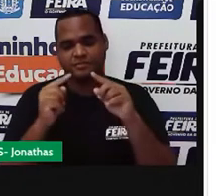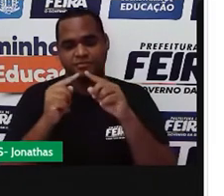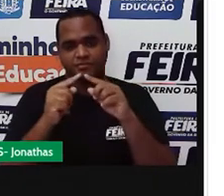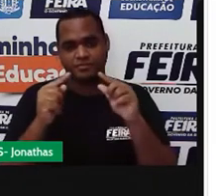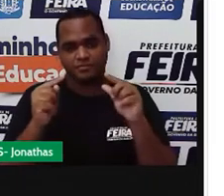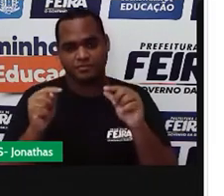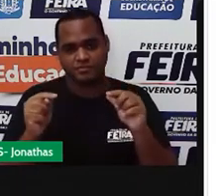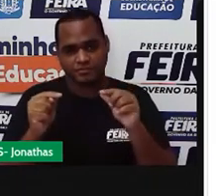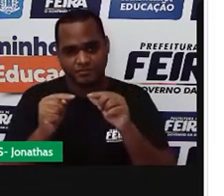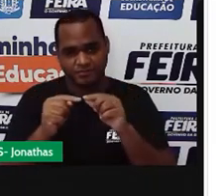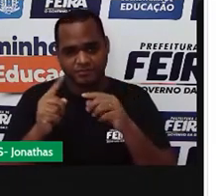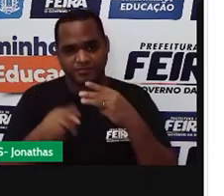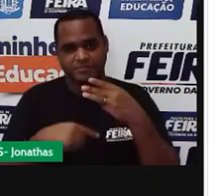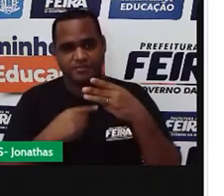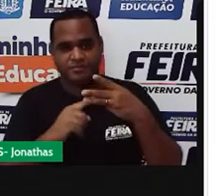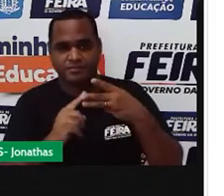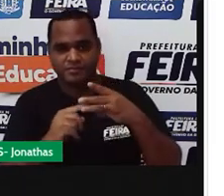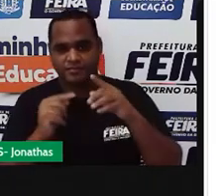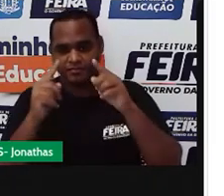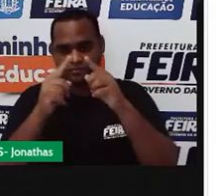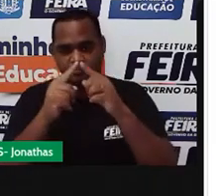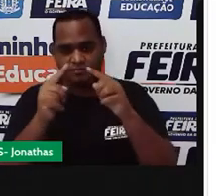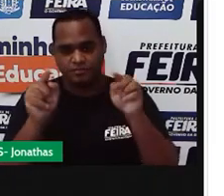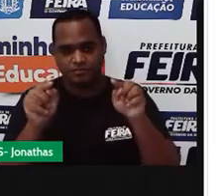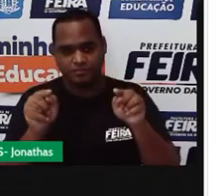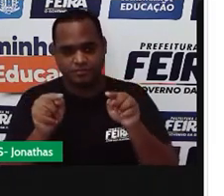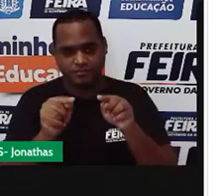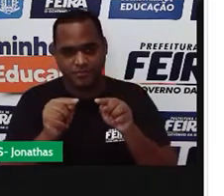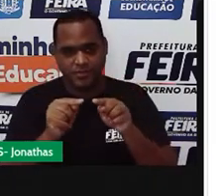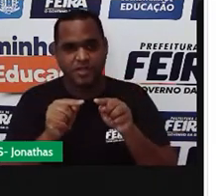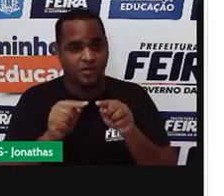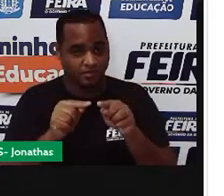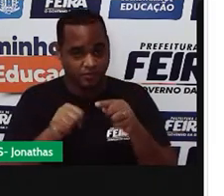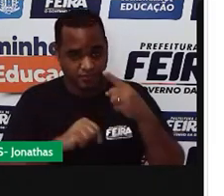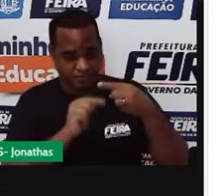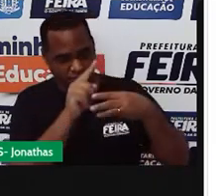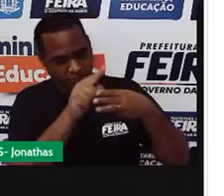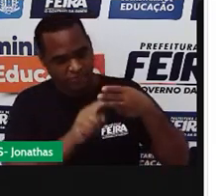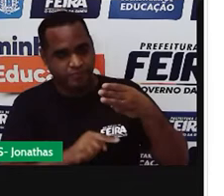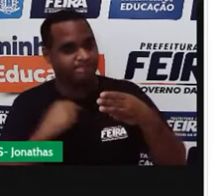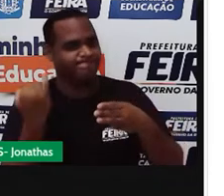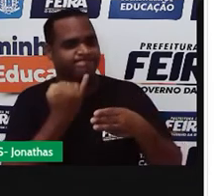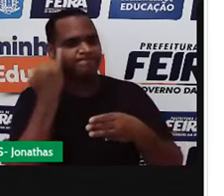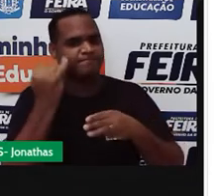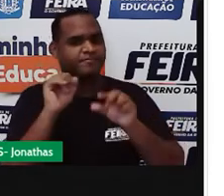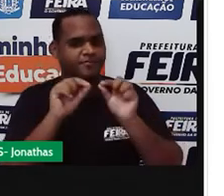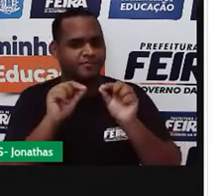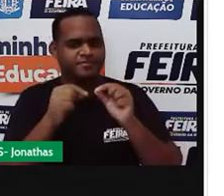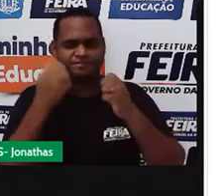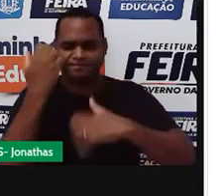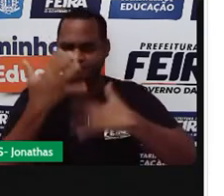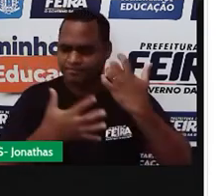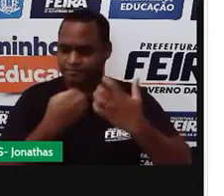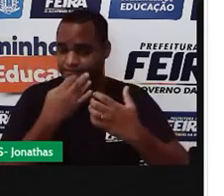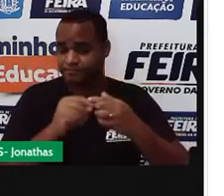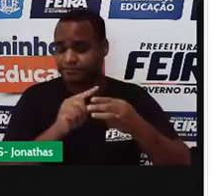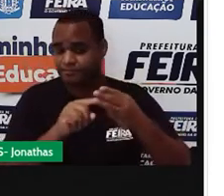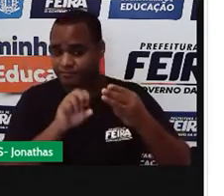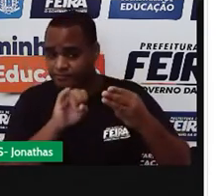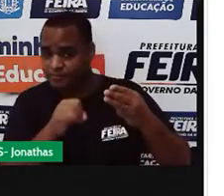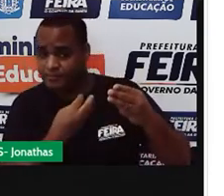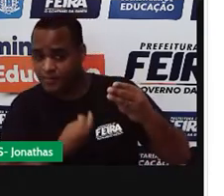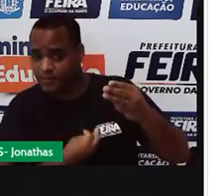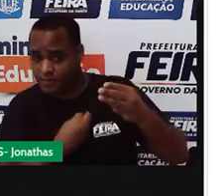olha para expressão numérica e ver se tem parênteses colchetes e Chaves se tiver